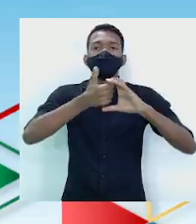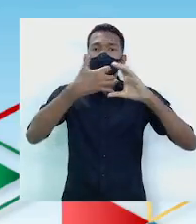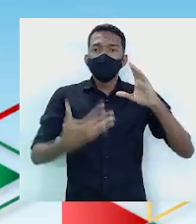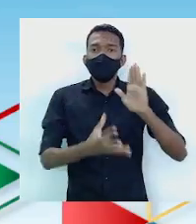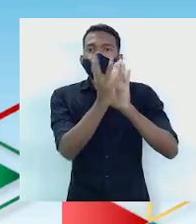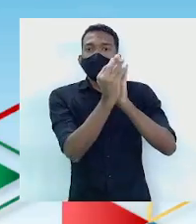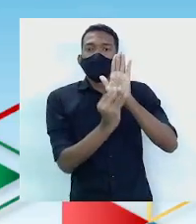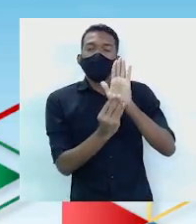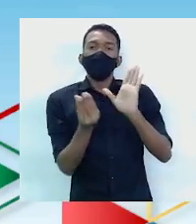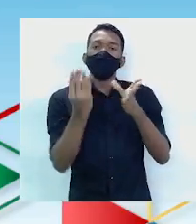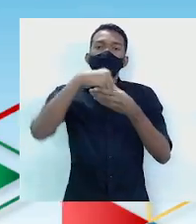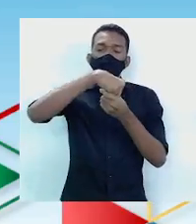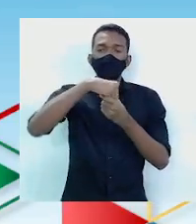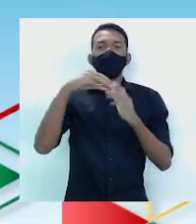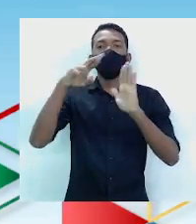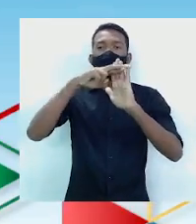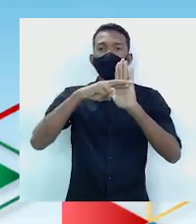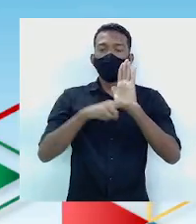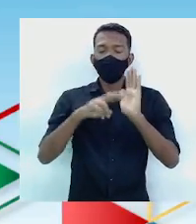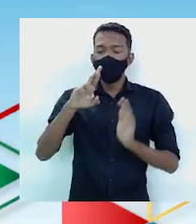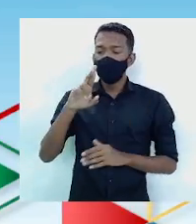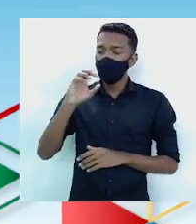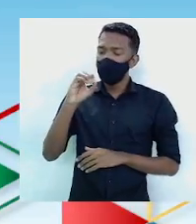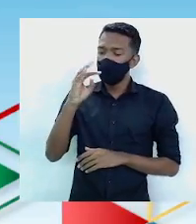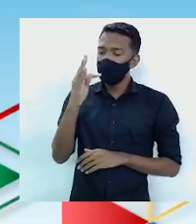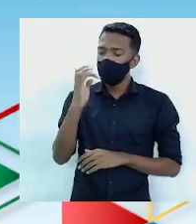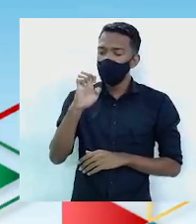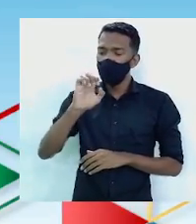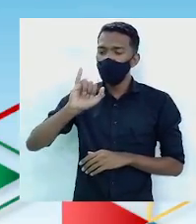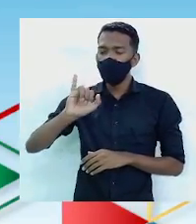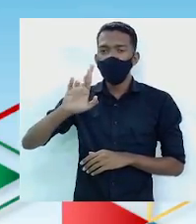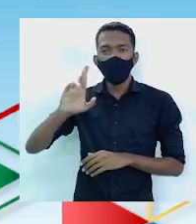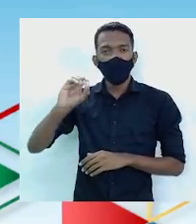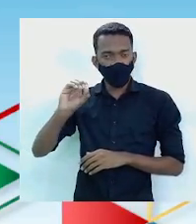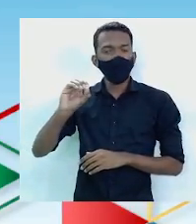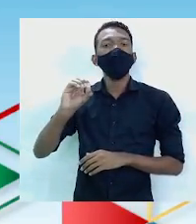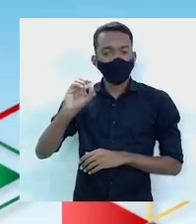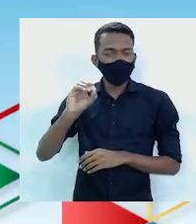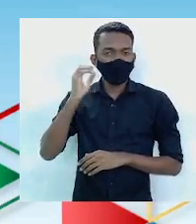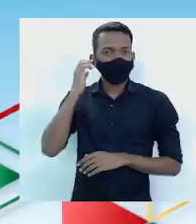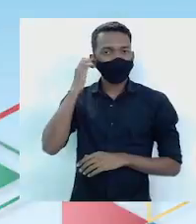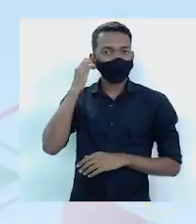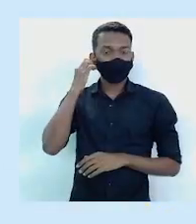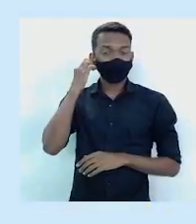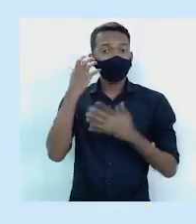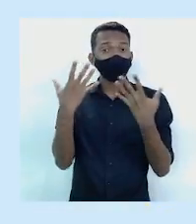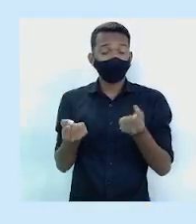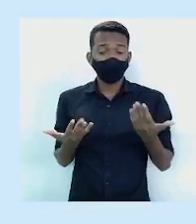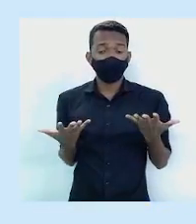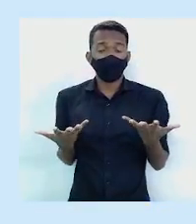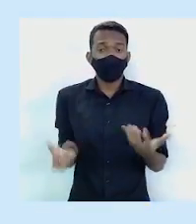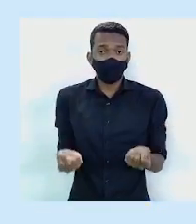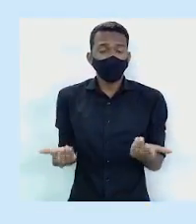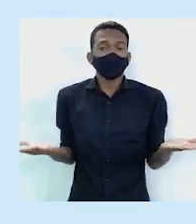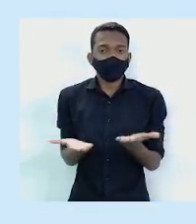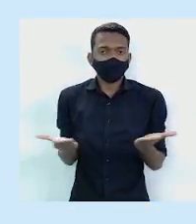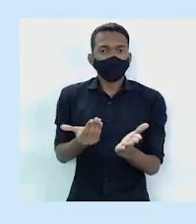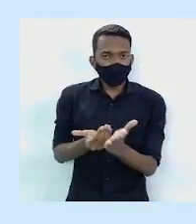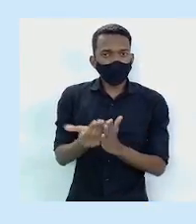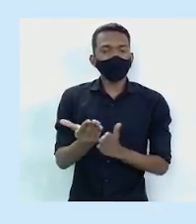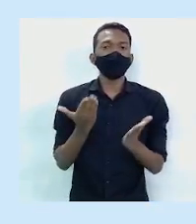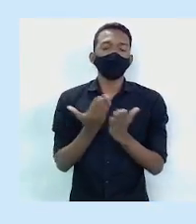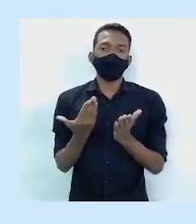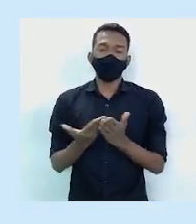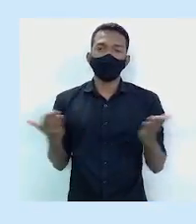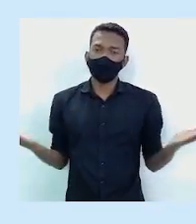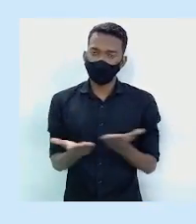do roteiro, certo? Então, vamos lá, pessoal. Para a gente iniciar a aula de hoje, eu trouxe aqui uma